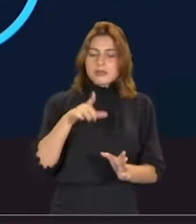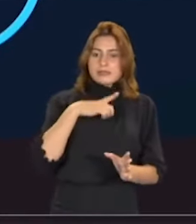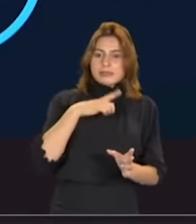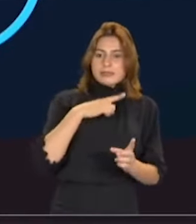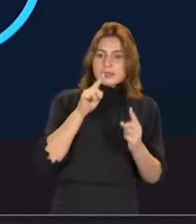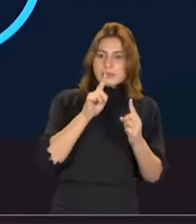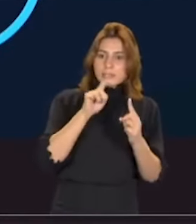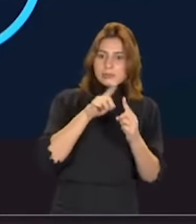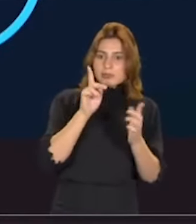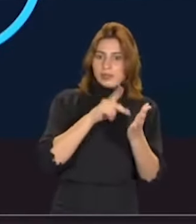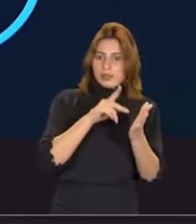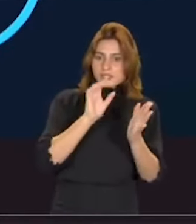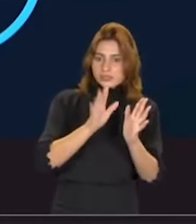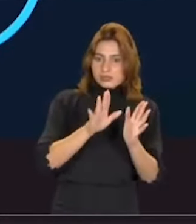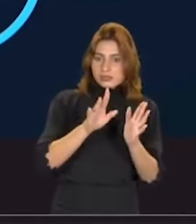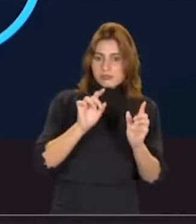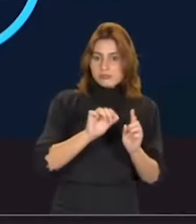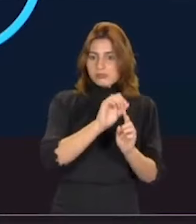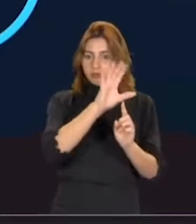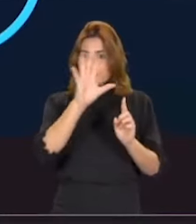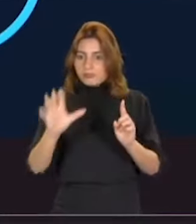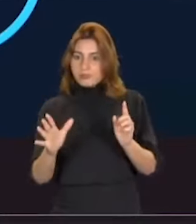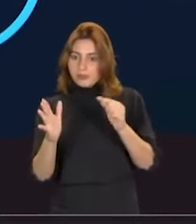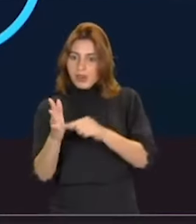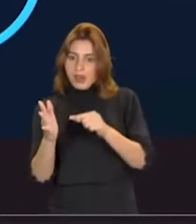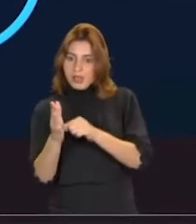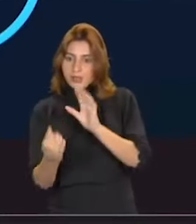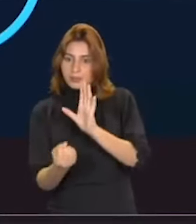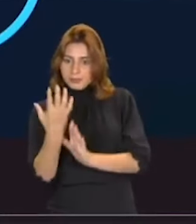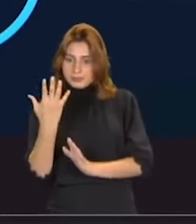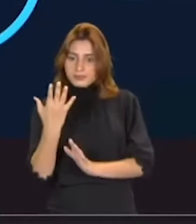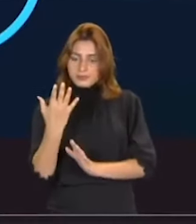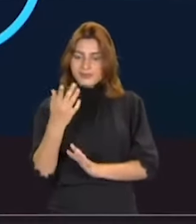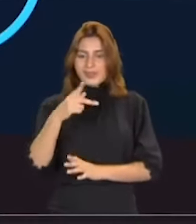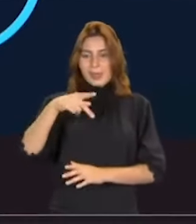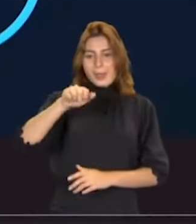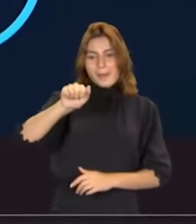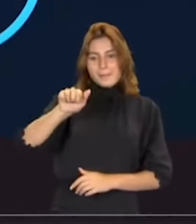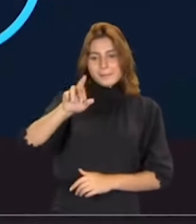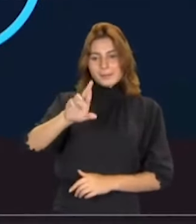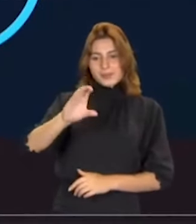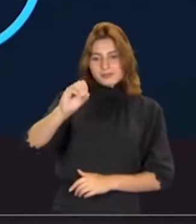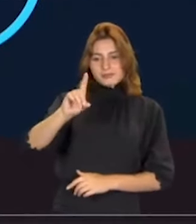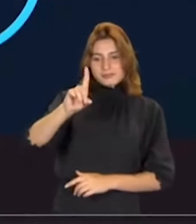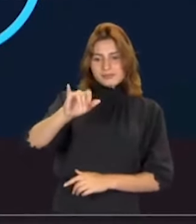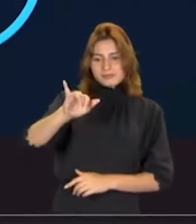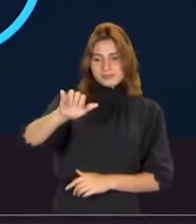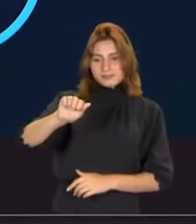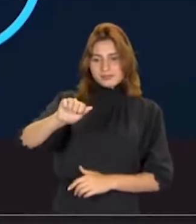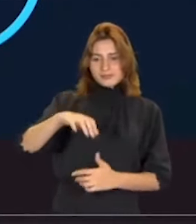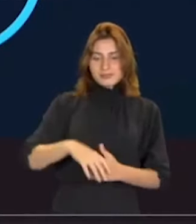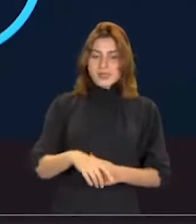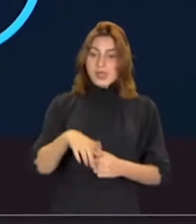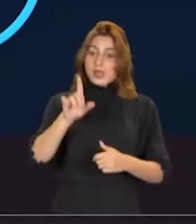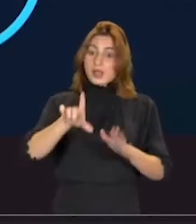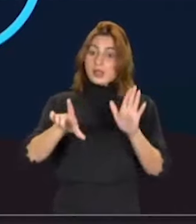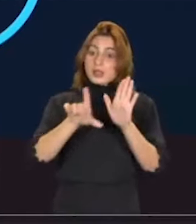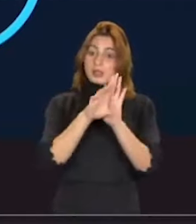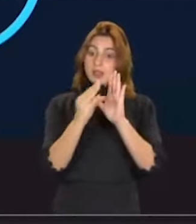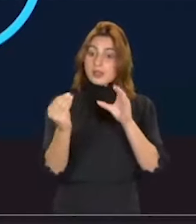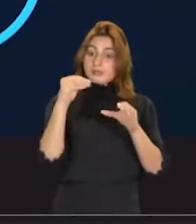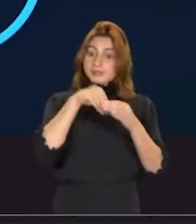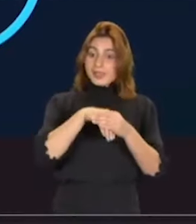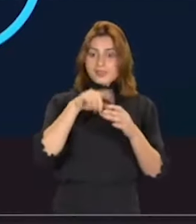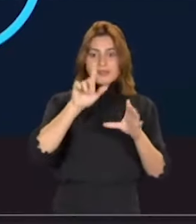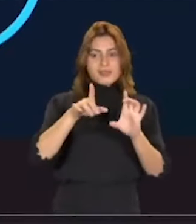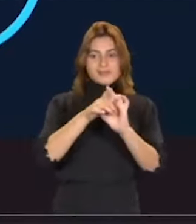propaganda eleitoral. A paródia, ela é uma exceção dentro do direito autoral, ela é livre dentro da lei do direito autoral,